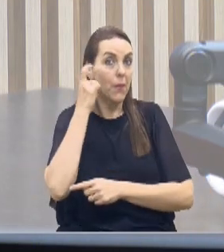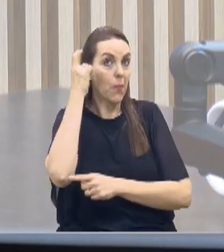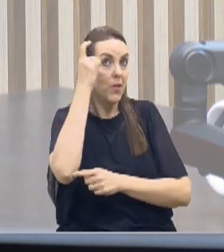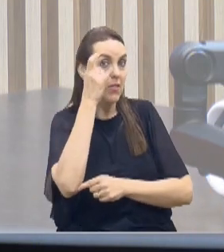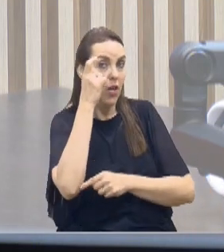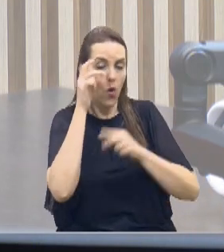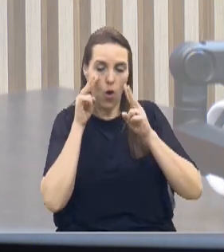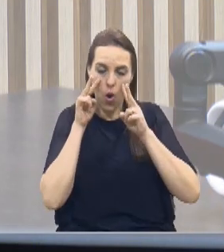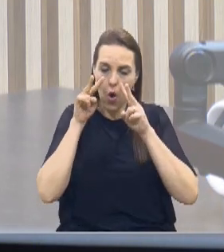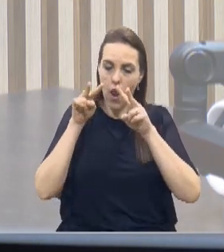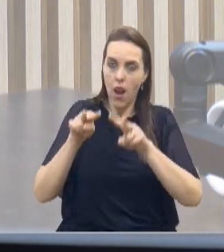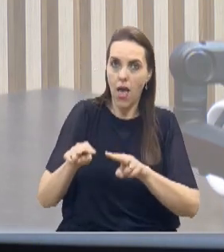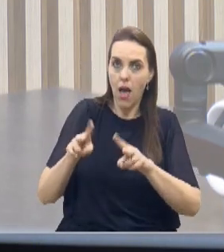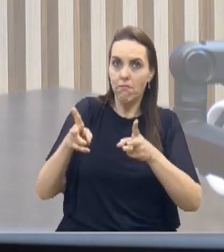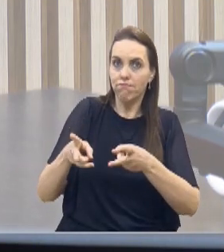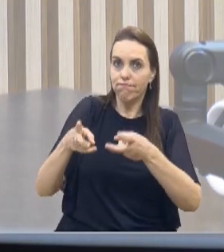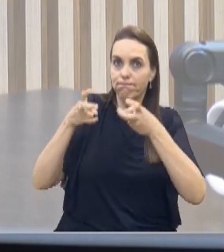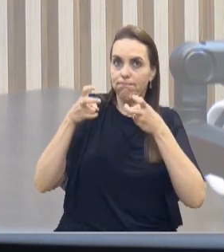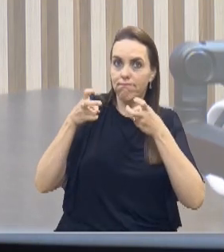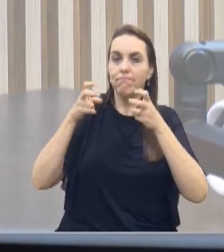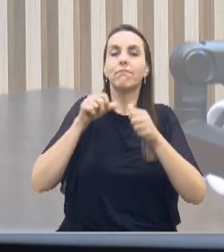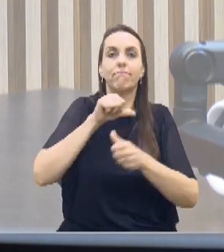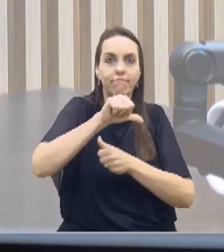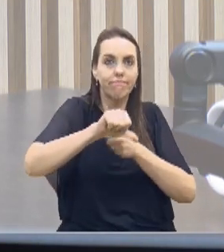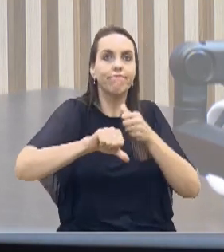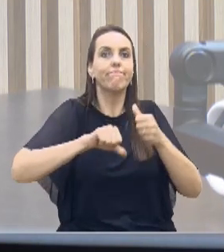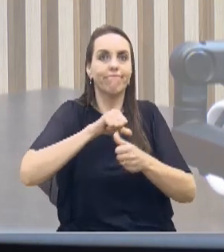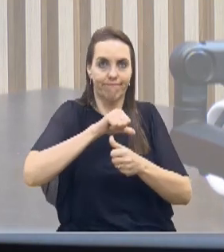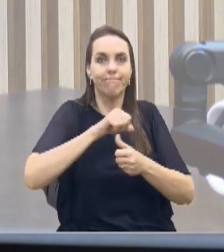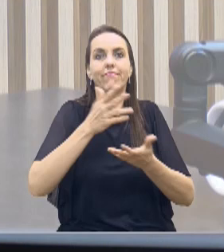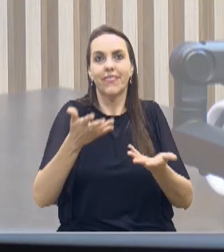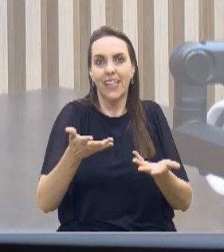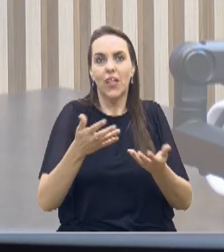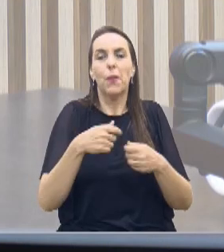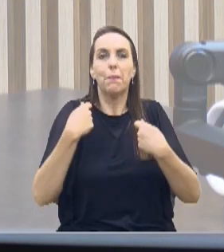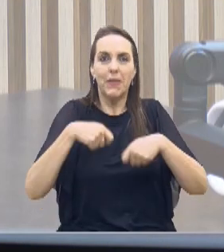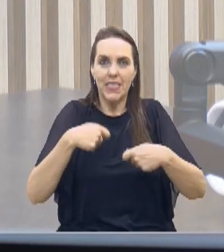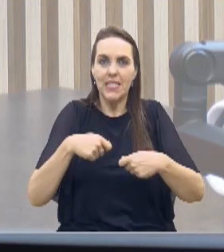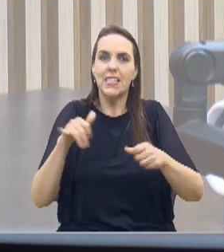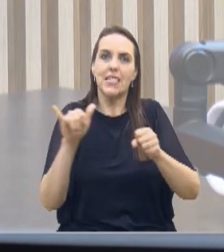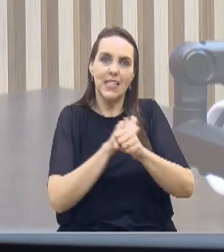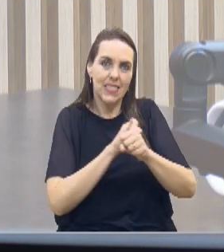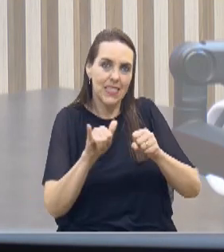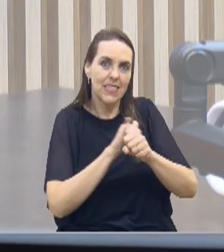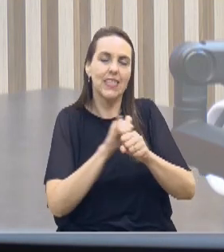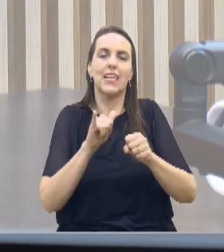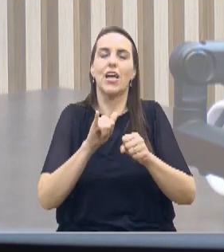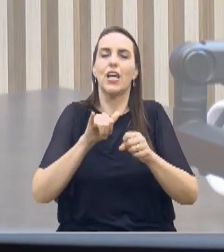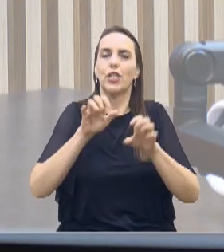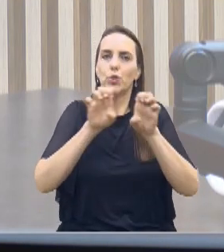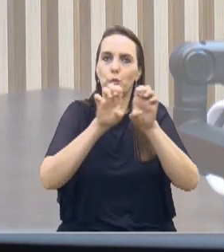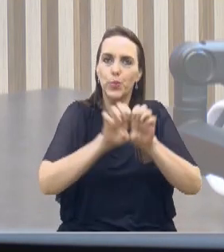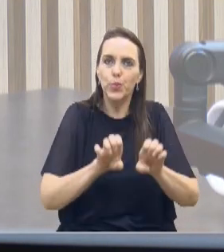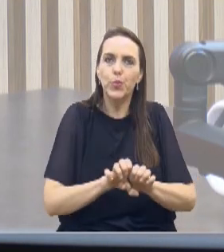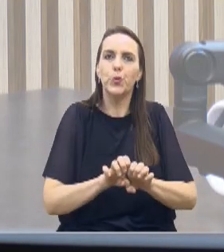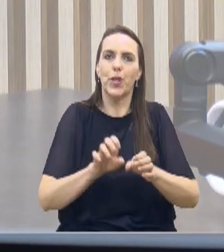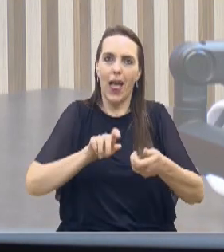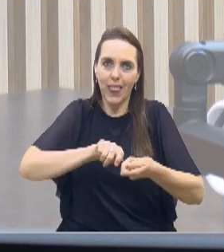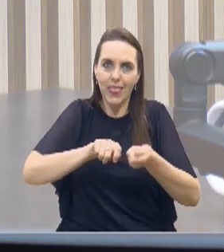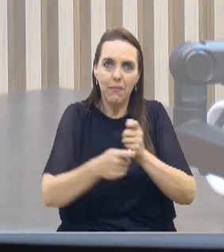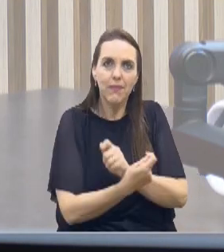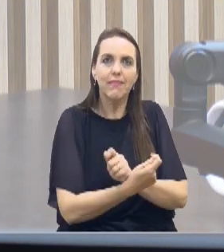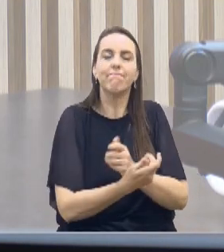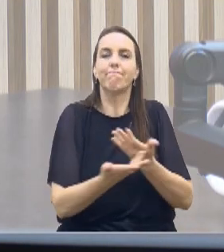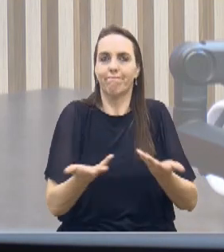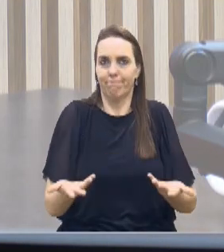mas esse olhar se volta para casa e a gente diz, não, a gente vai precisar mexer nisso. Vamos precisar mexer nessa estrutura, vamos precisar adequar. Então, eu sinto assim